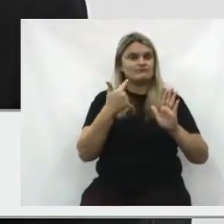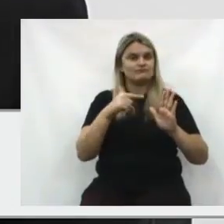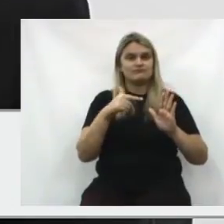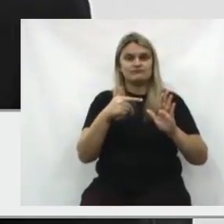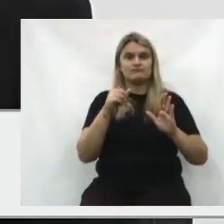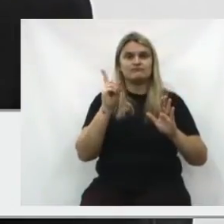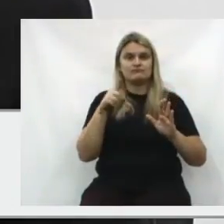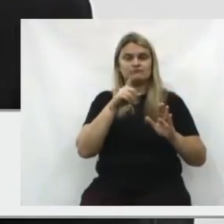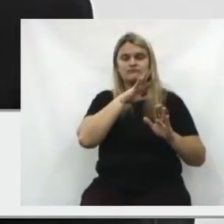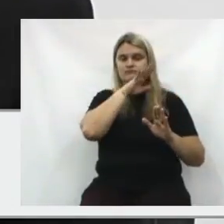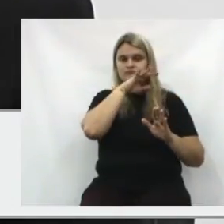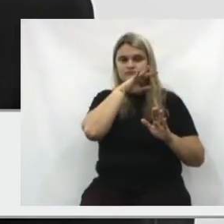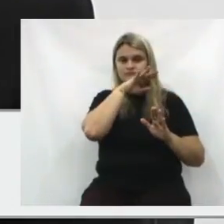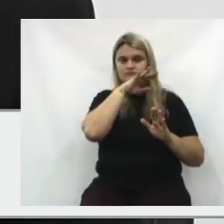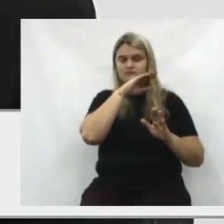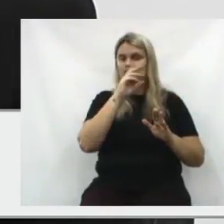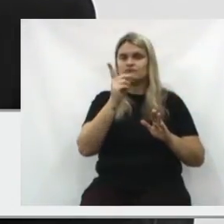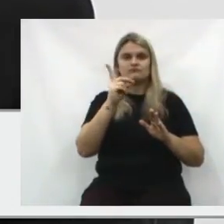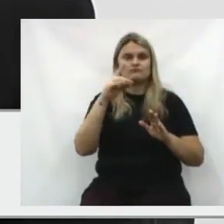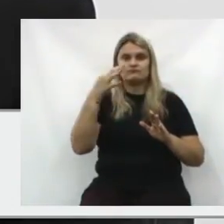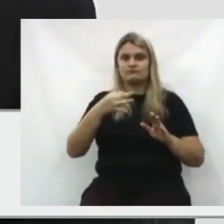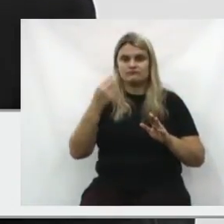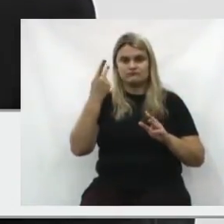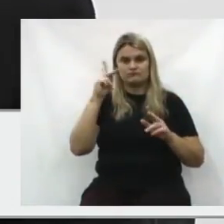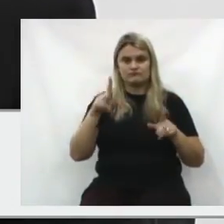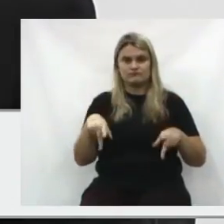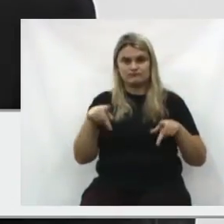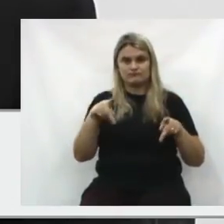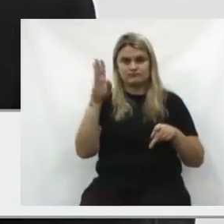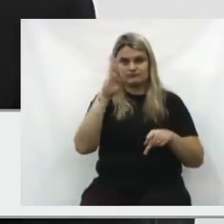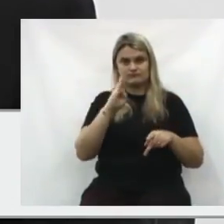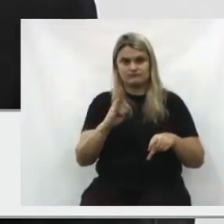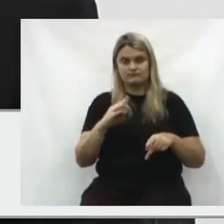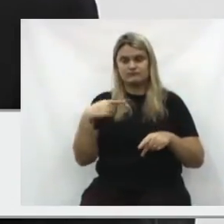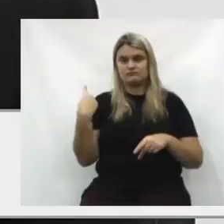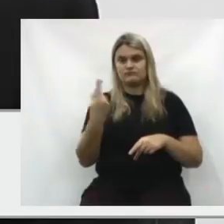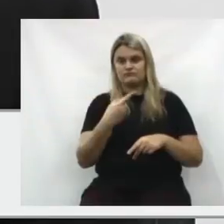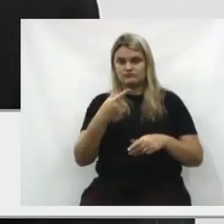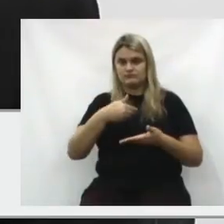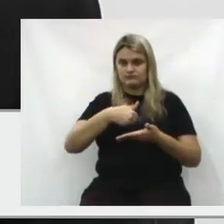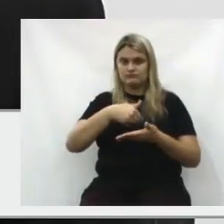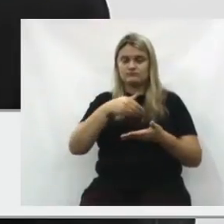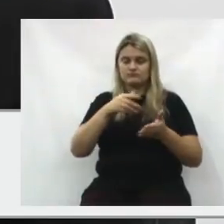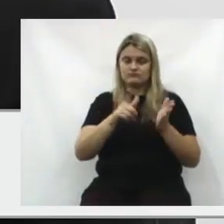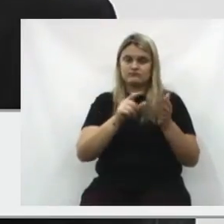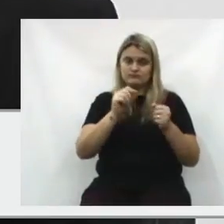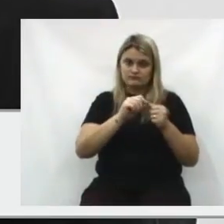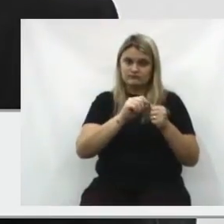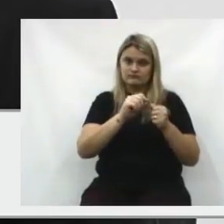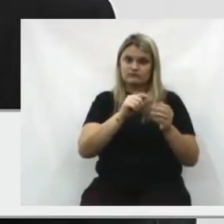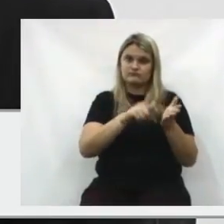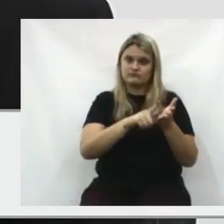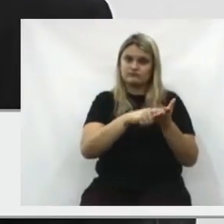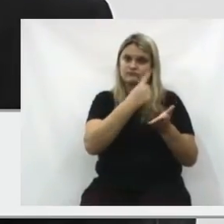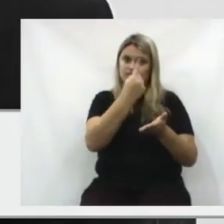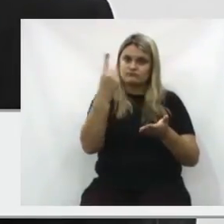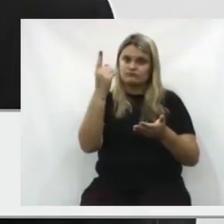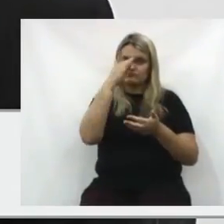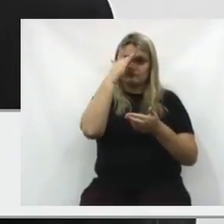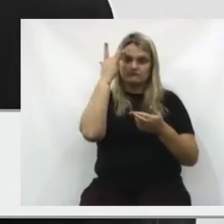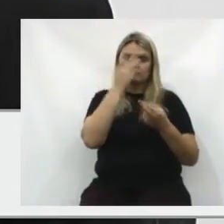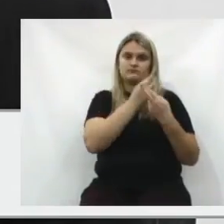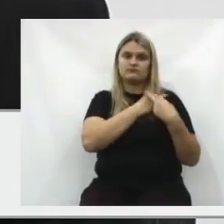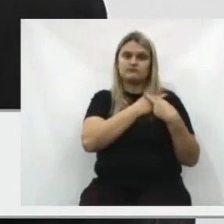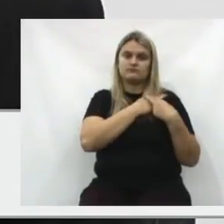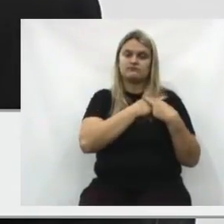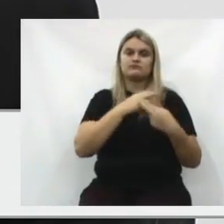como está sendo implantado, é uma tremenda sacanagem com o povo brasileiro. Então, que encaminhemos essa nota de repúdio